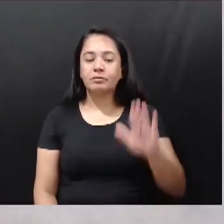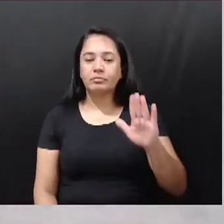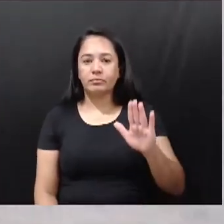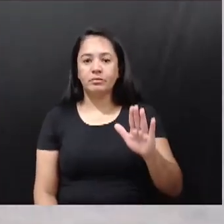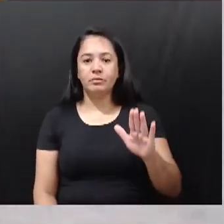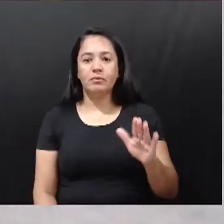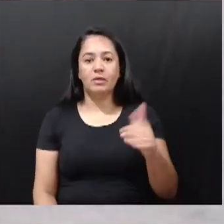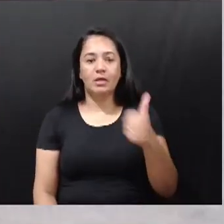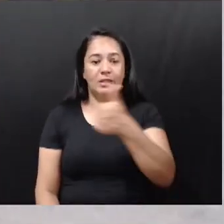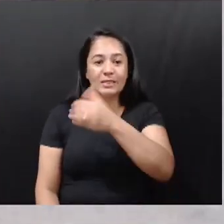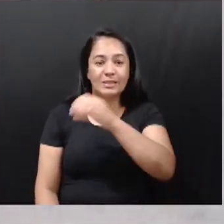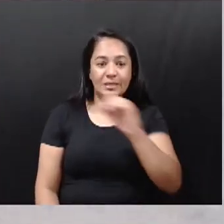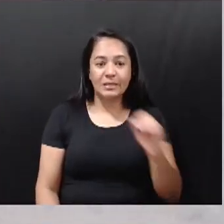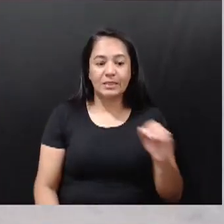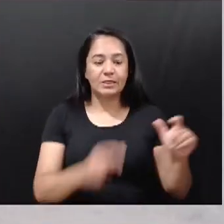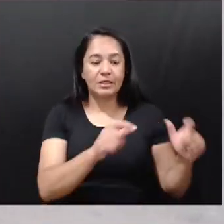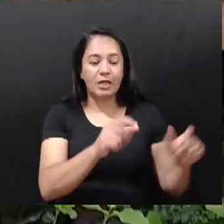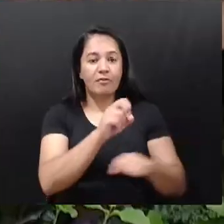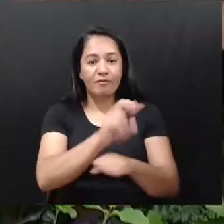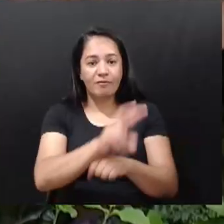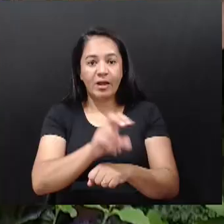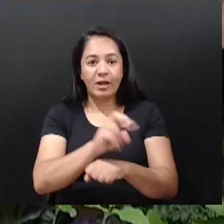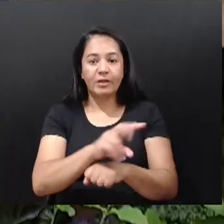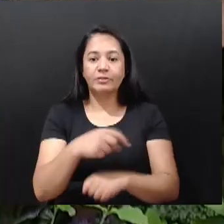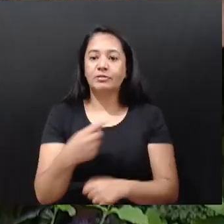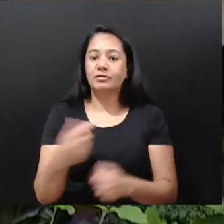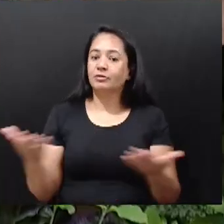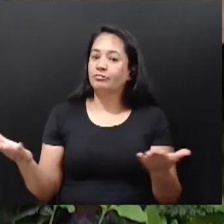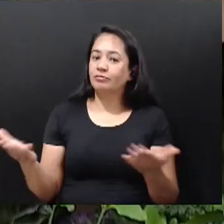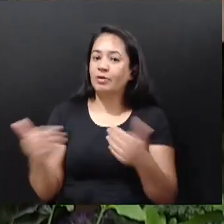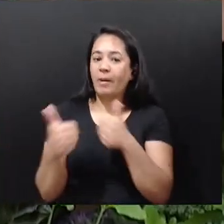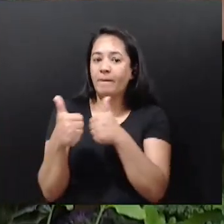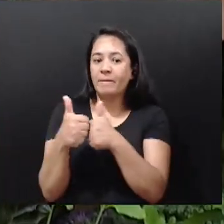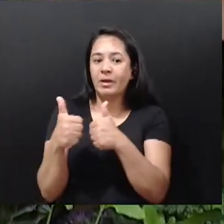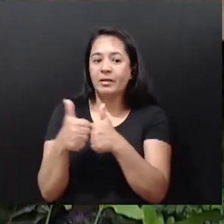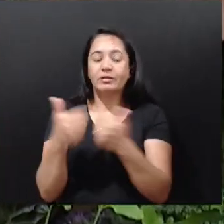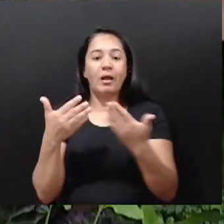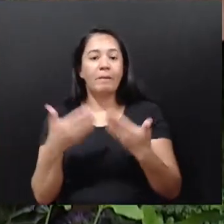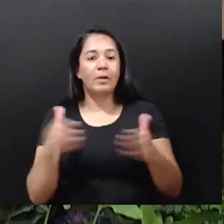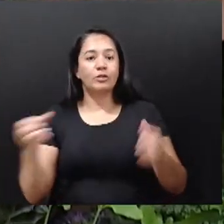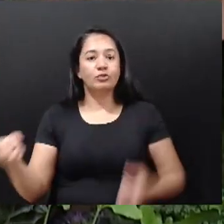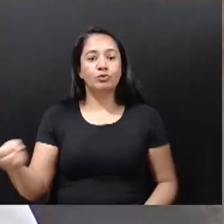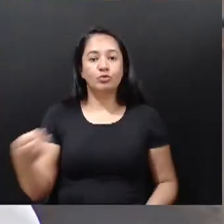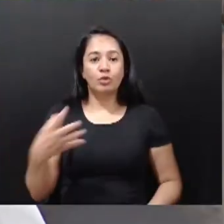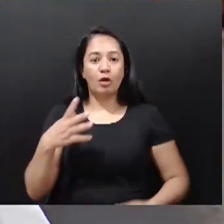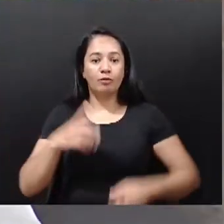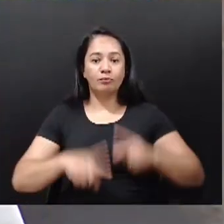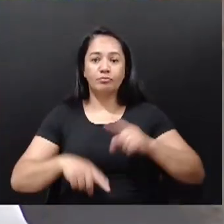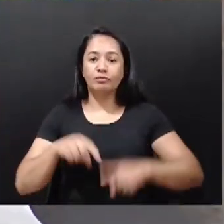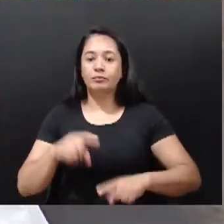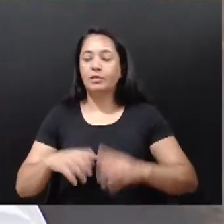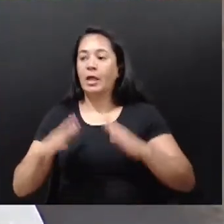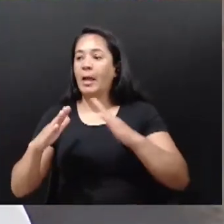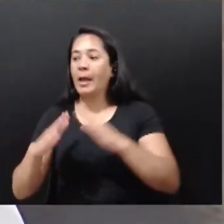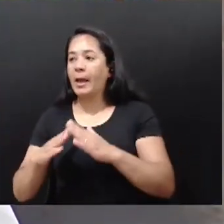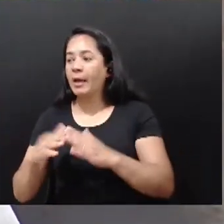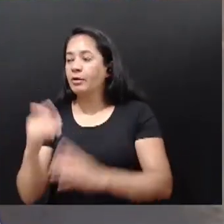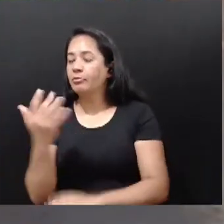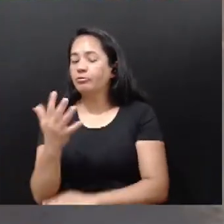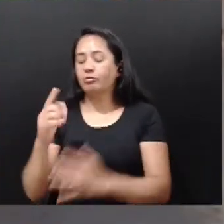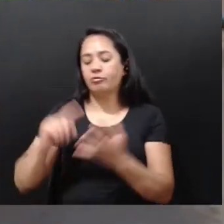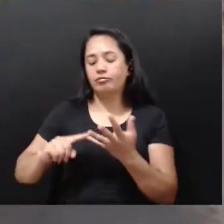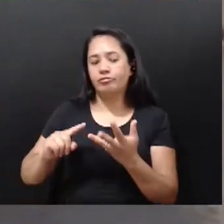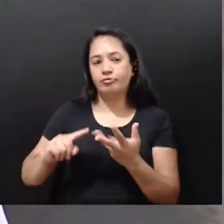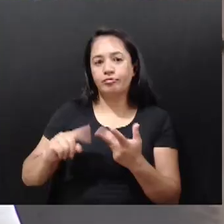disposição. E a gente está aqui aberto para novos produtos também, inclusive. Produtos de casa e jardim, jardinagem, produtos